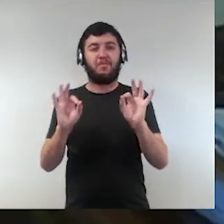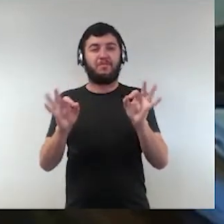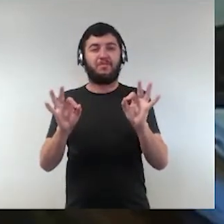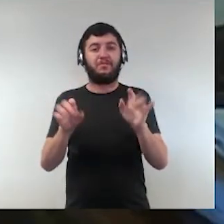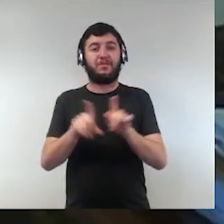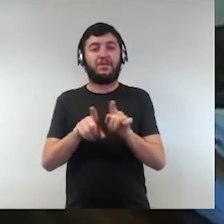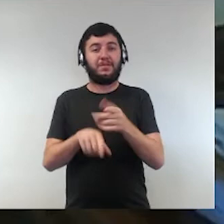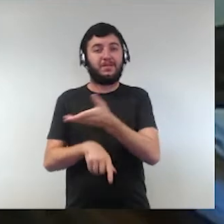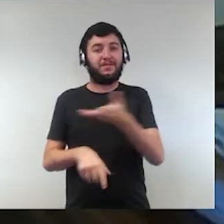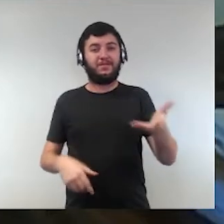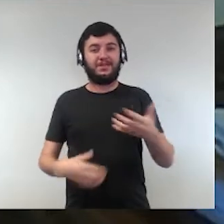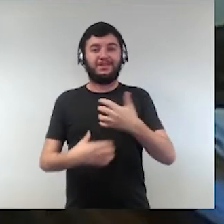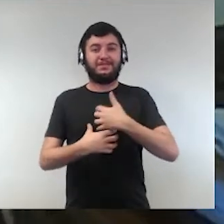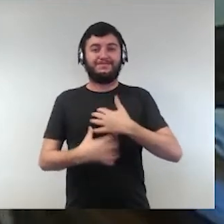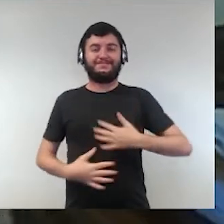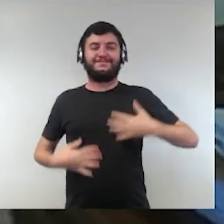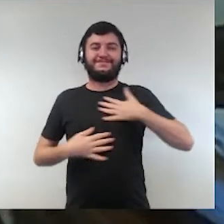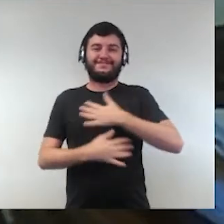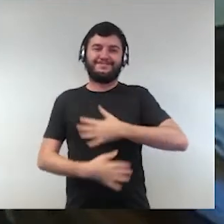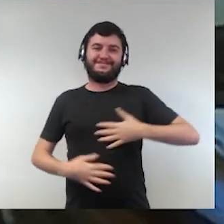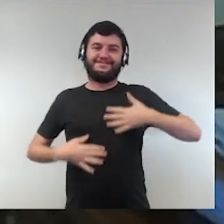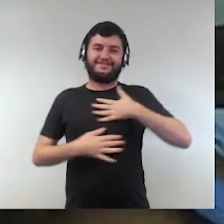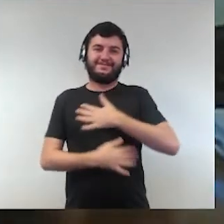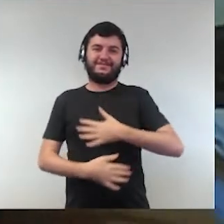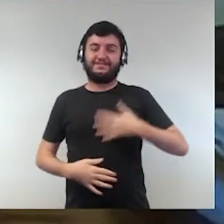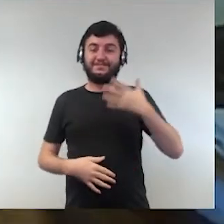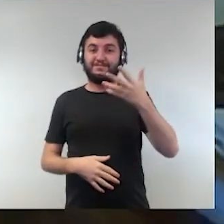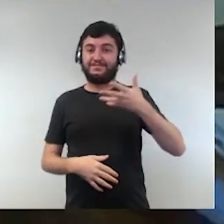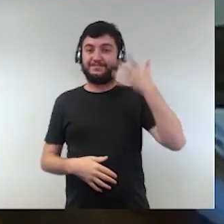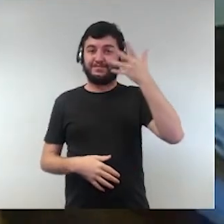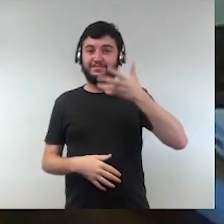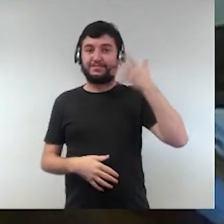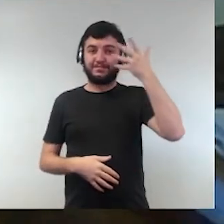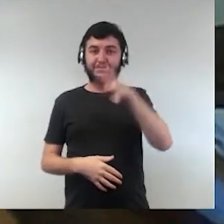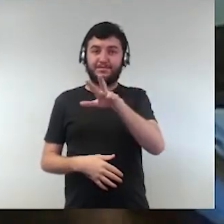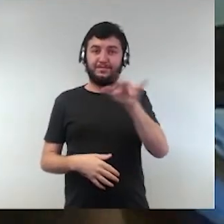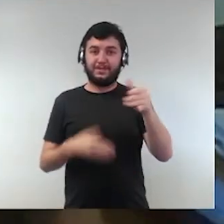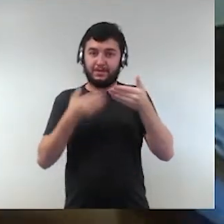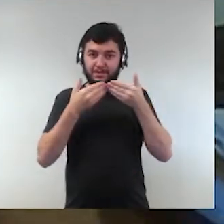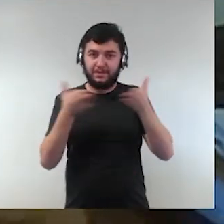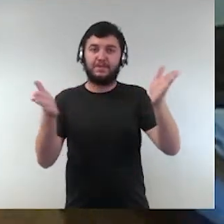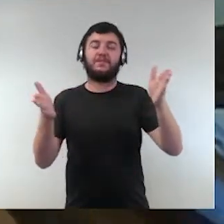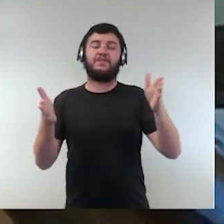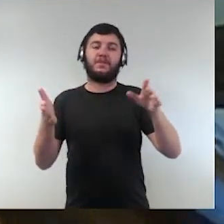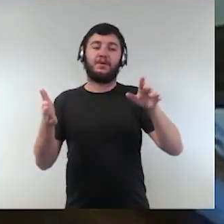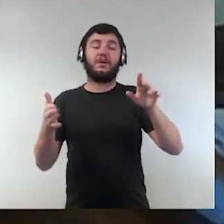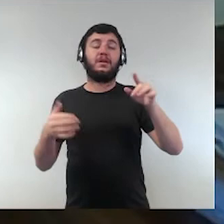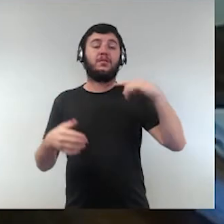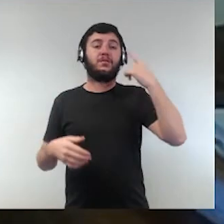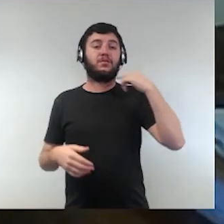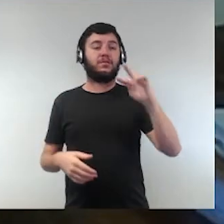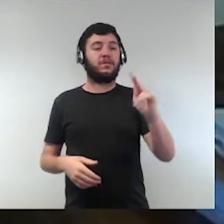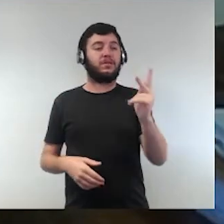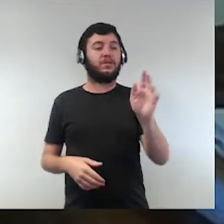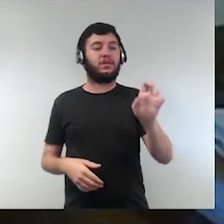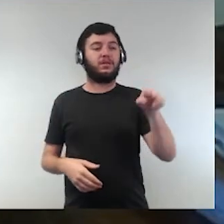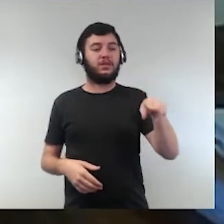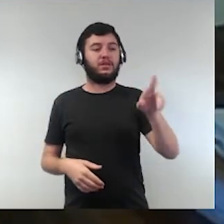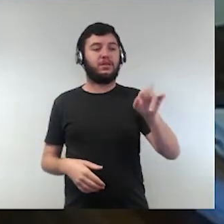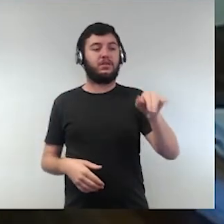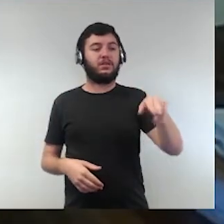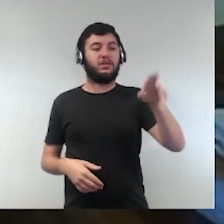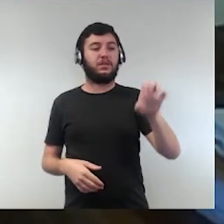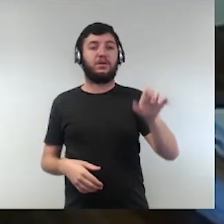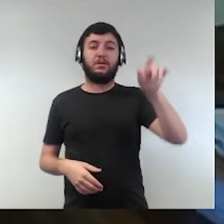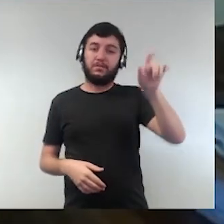saiam satisfeitos. E o primeiro palestrante é o doutor, pela nossa pauta, doutor Henrique Carvalho. Doutor Henrique Carvalho, a palavra está com o